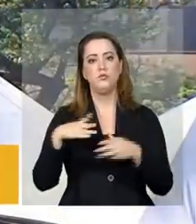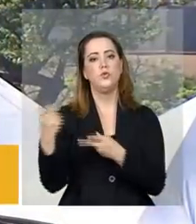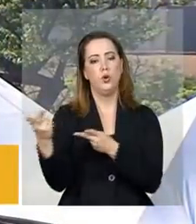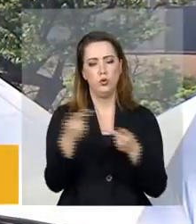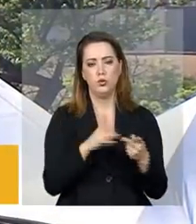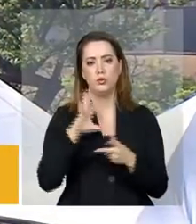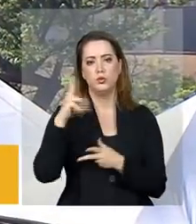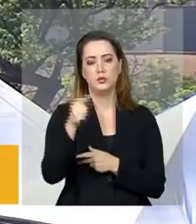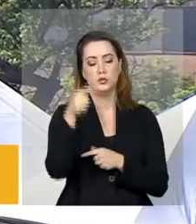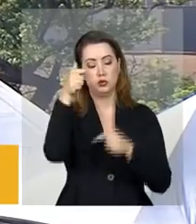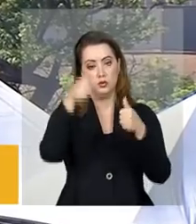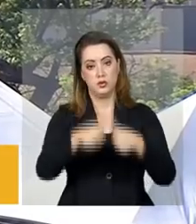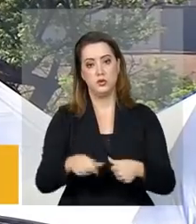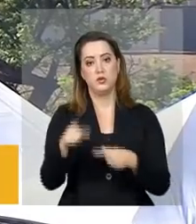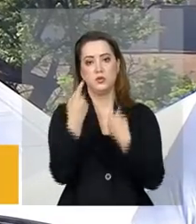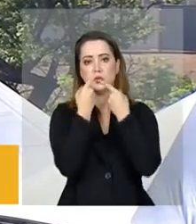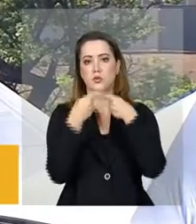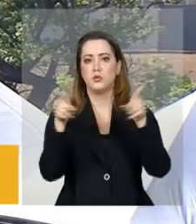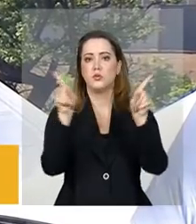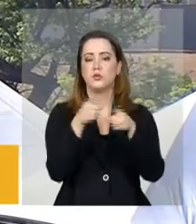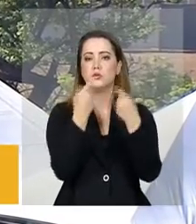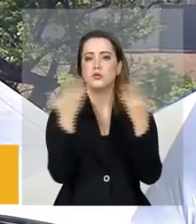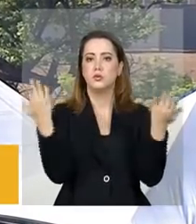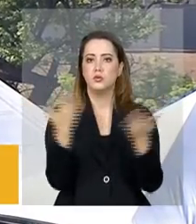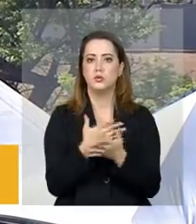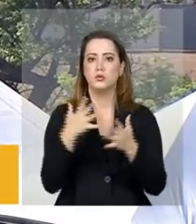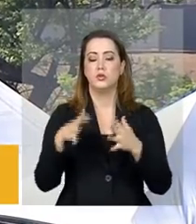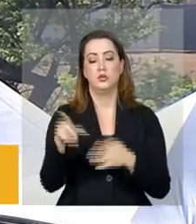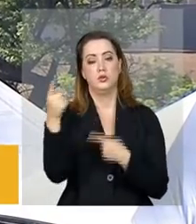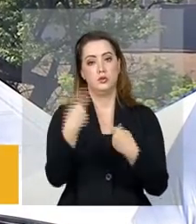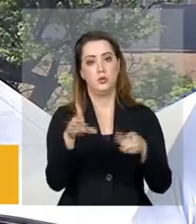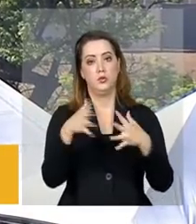os presentes a cantar o hino da independência.